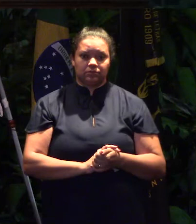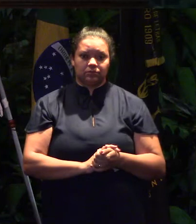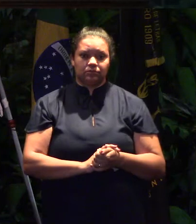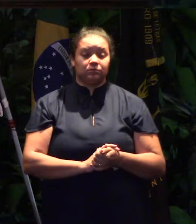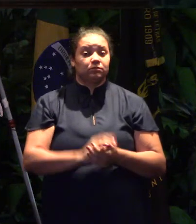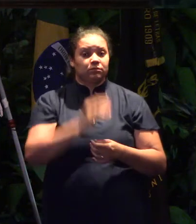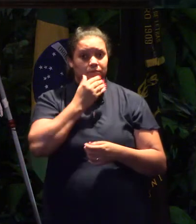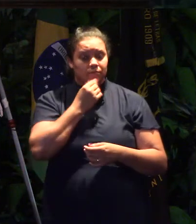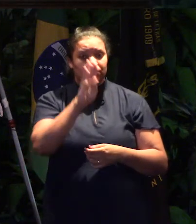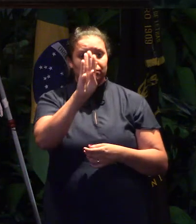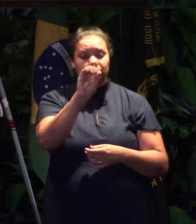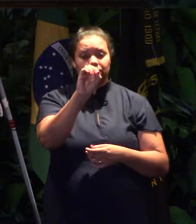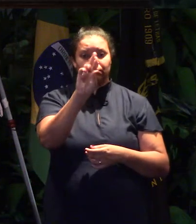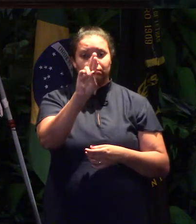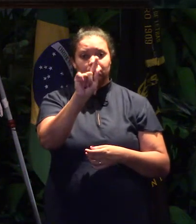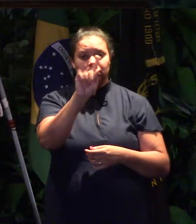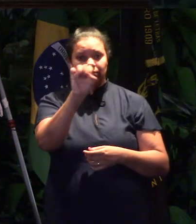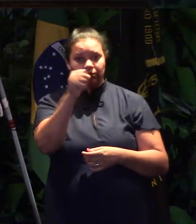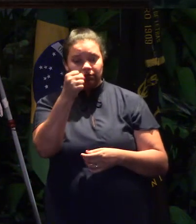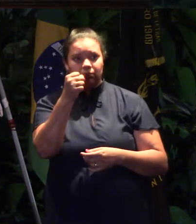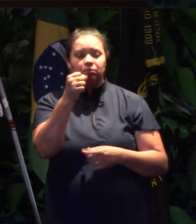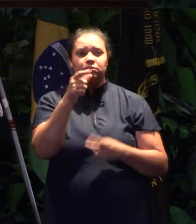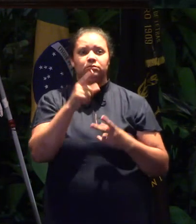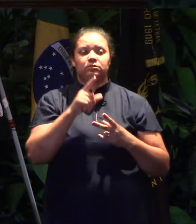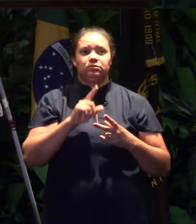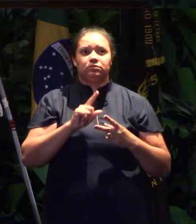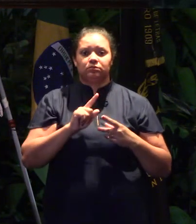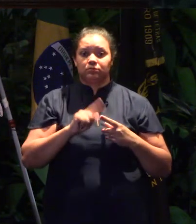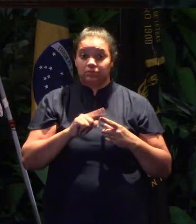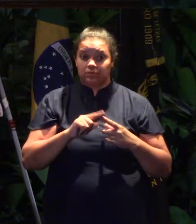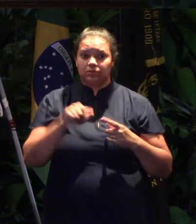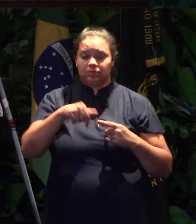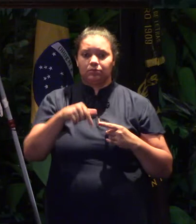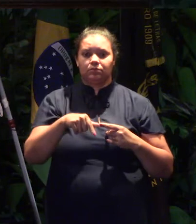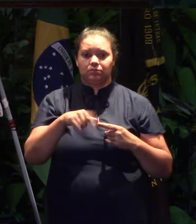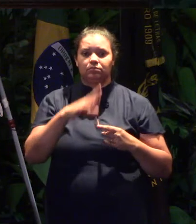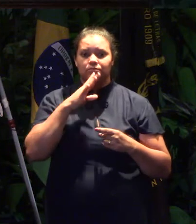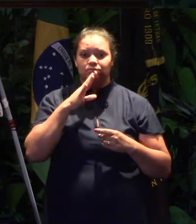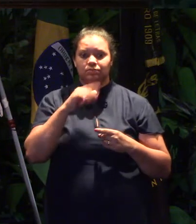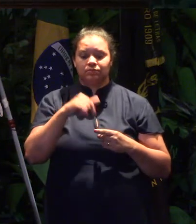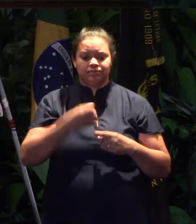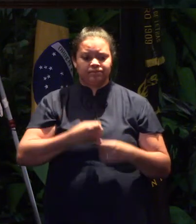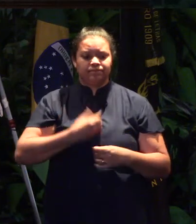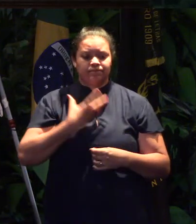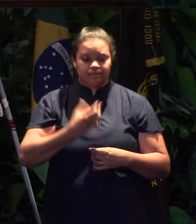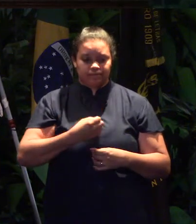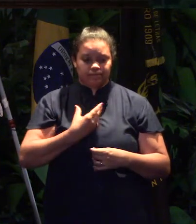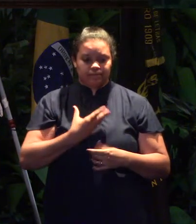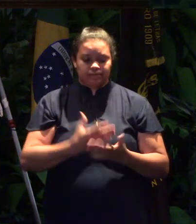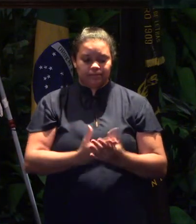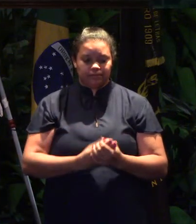Tanto o Borges, e depois comprovado também nessa aqui mais perto da gente, né, na poesia do Glauco